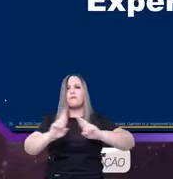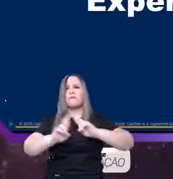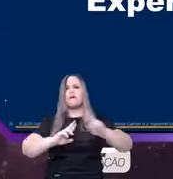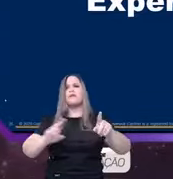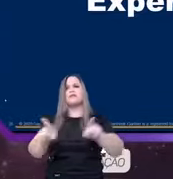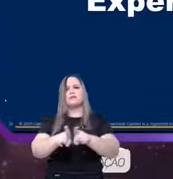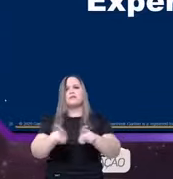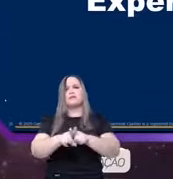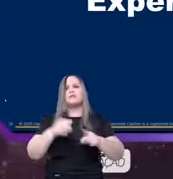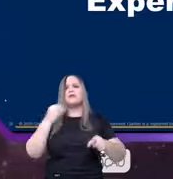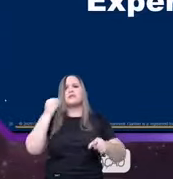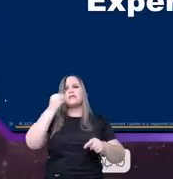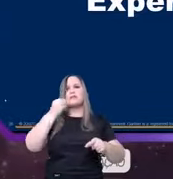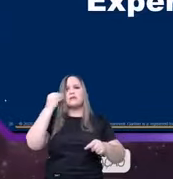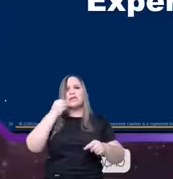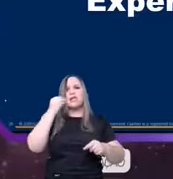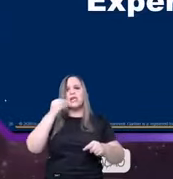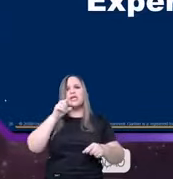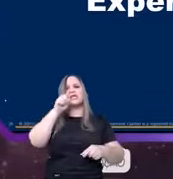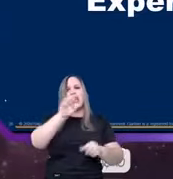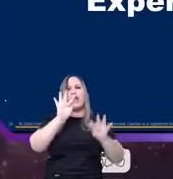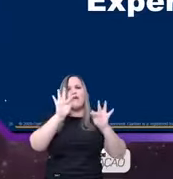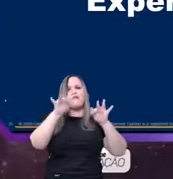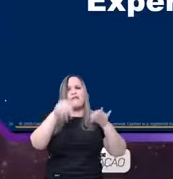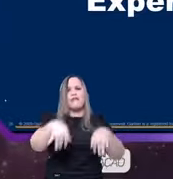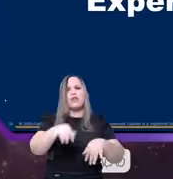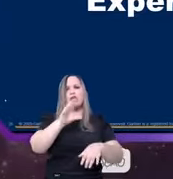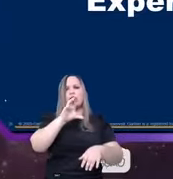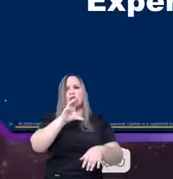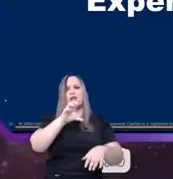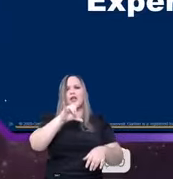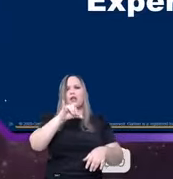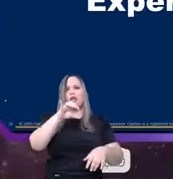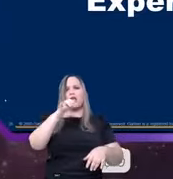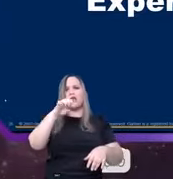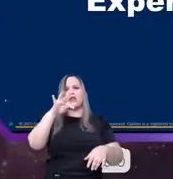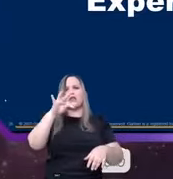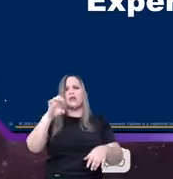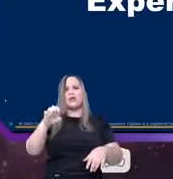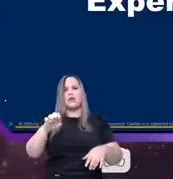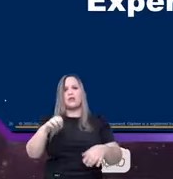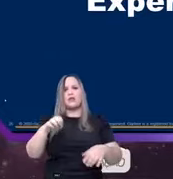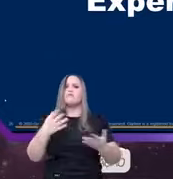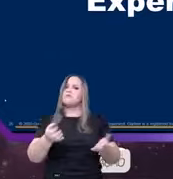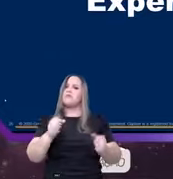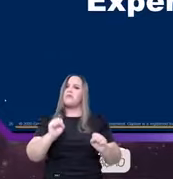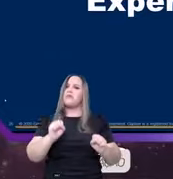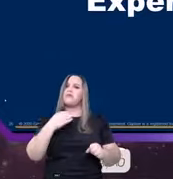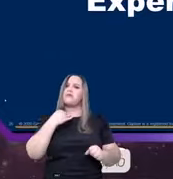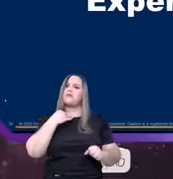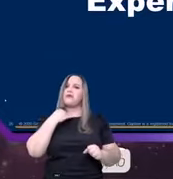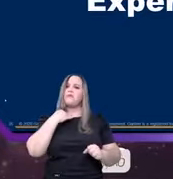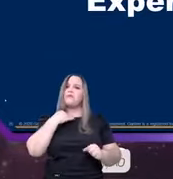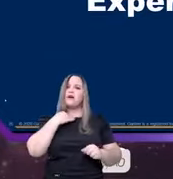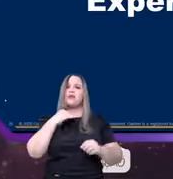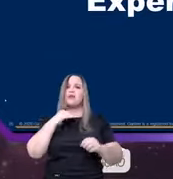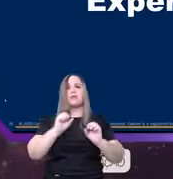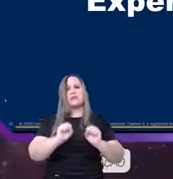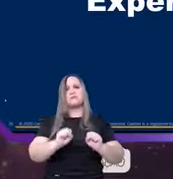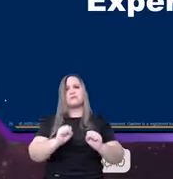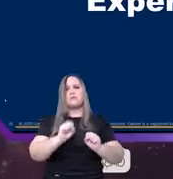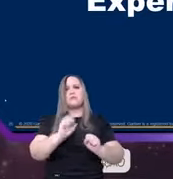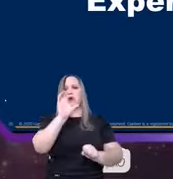do cliente final, do cidadão. Aqui, no caso, eu vou trazer de um banco, mas poderia ser um cidadão. Como é que seria